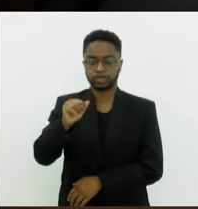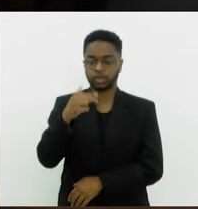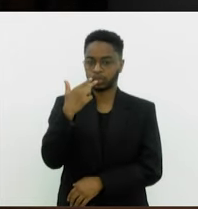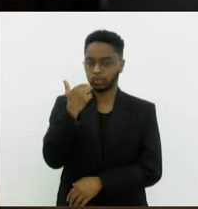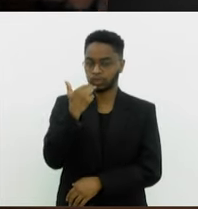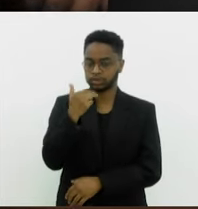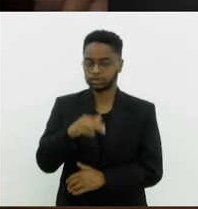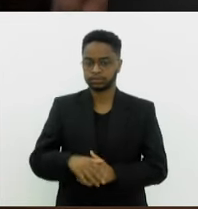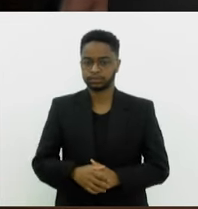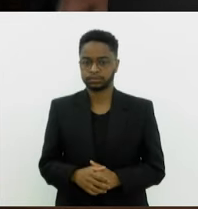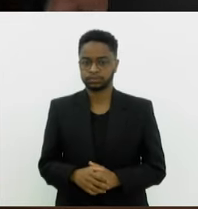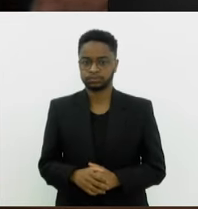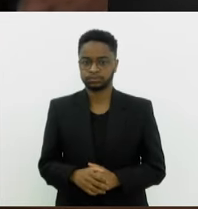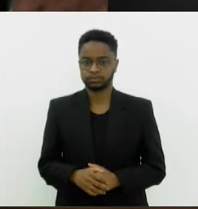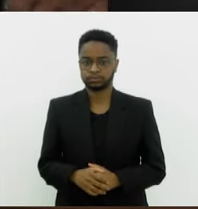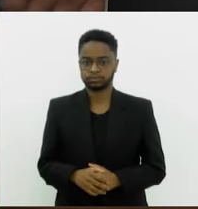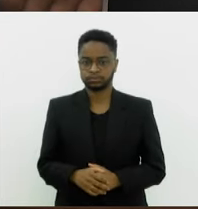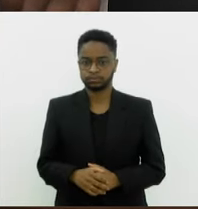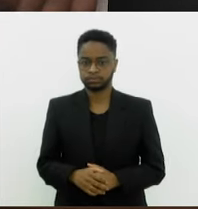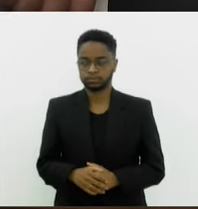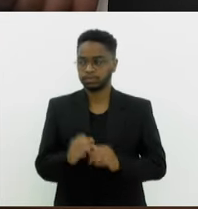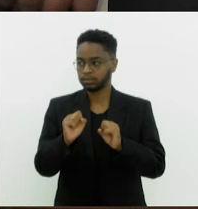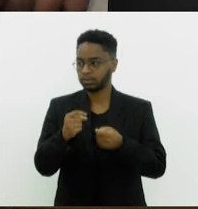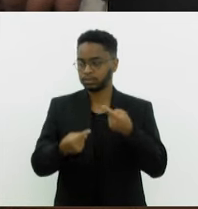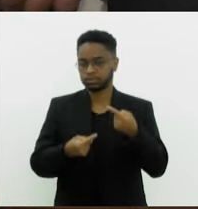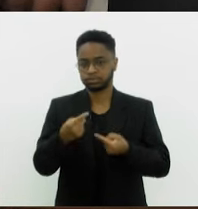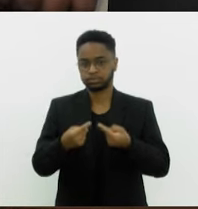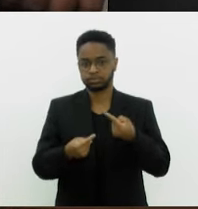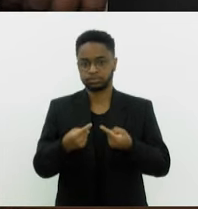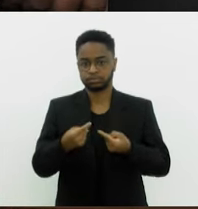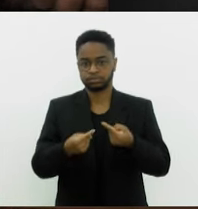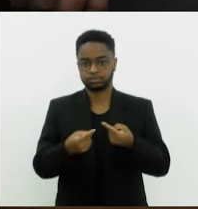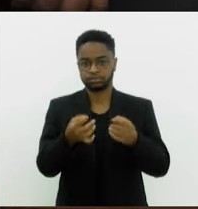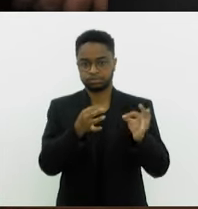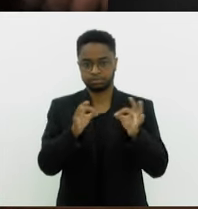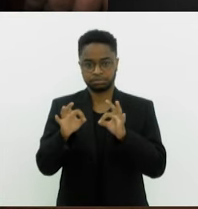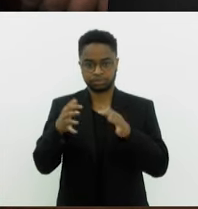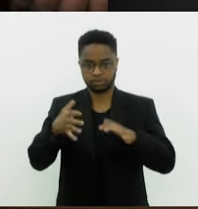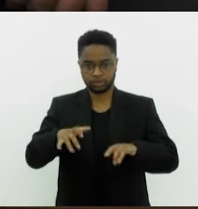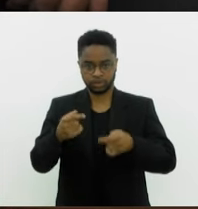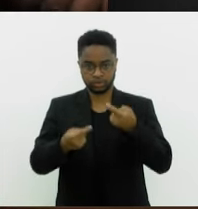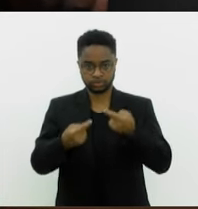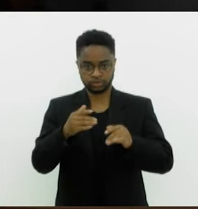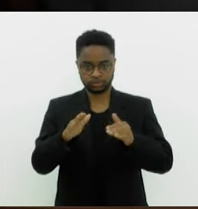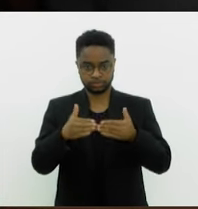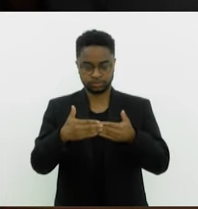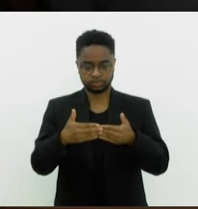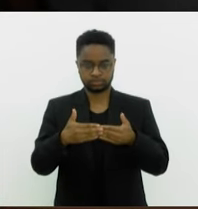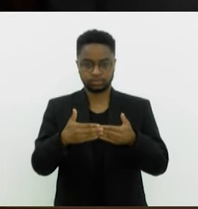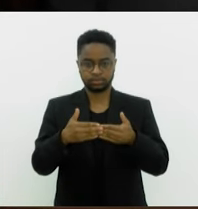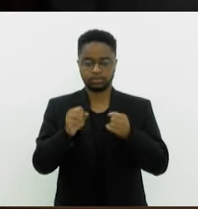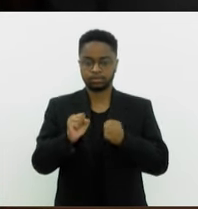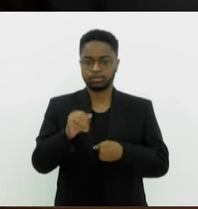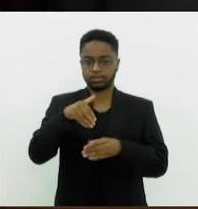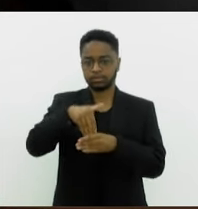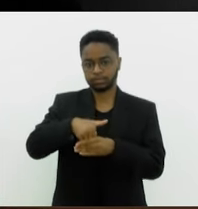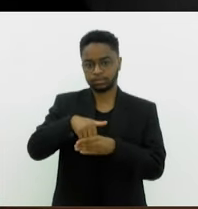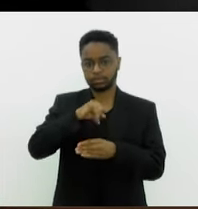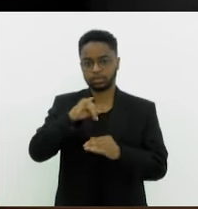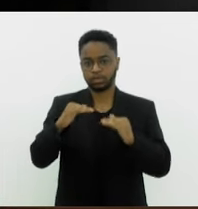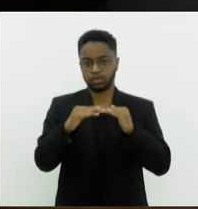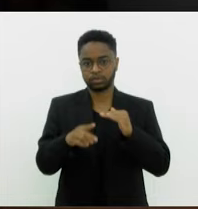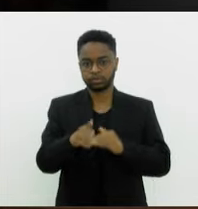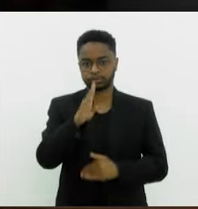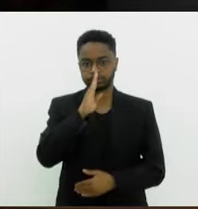Nutrição. Em discussão, não havendo quem queira discutir, encerrada a discussão. Em votação, senhores